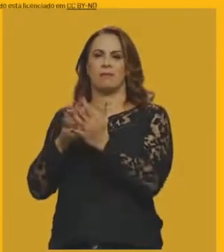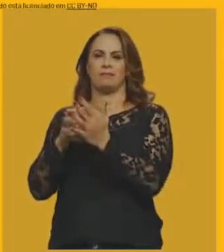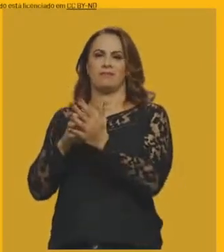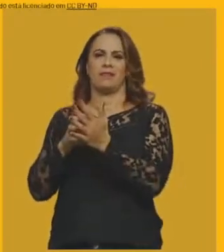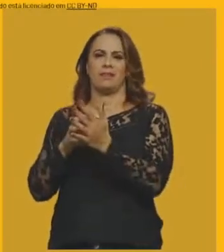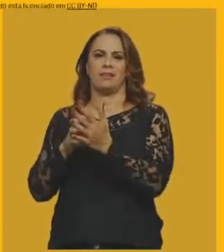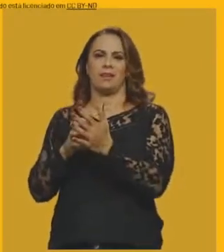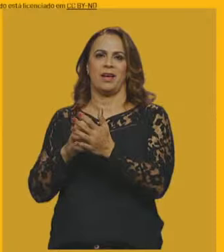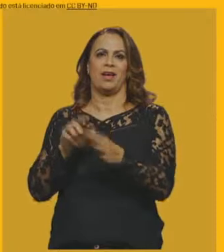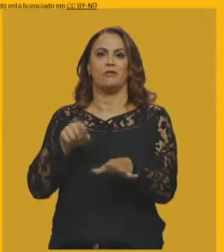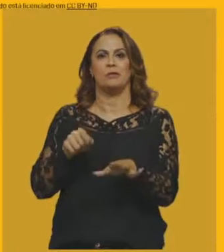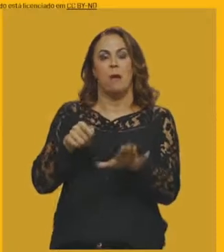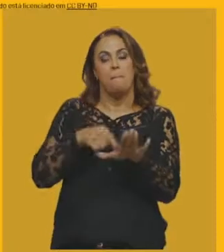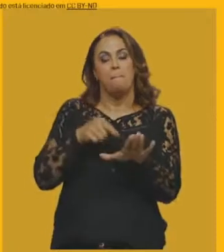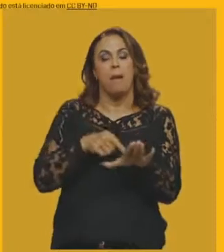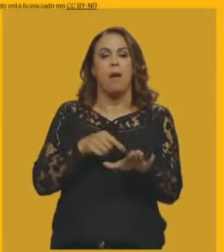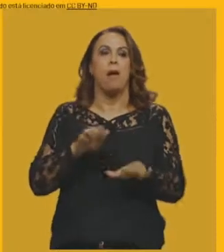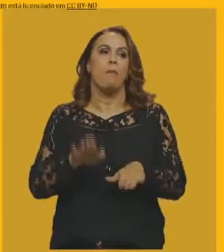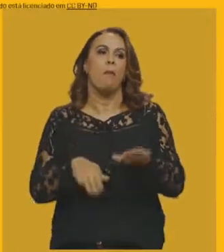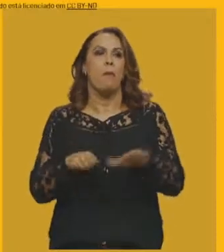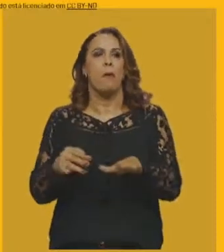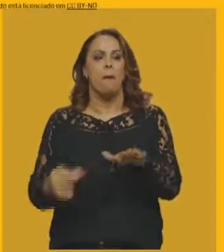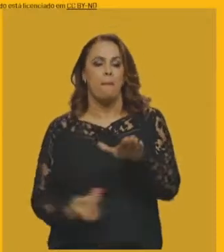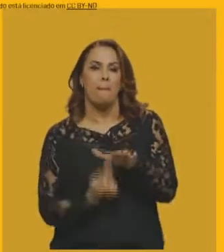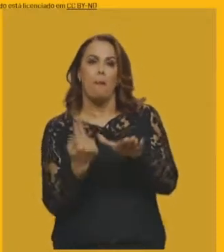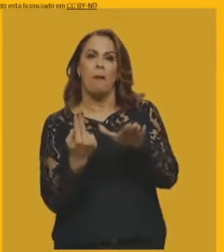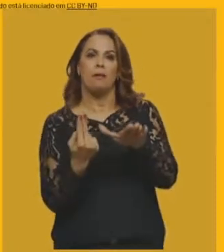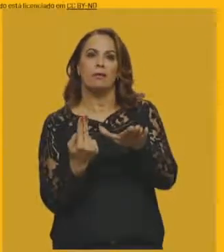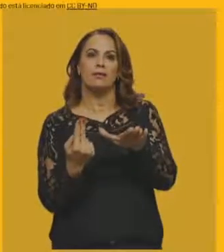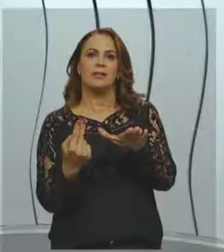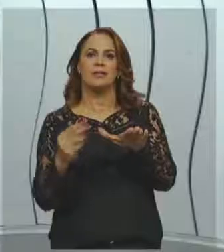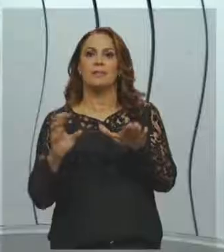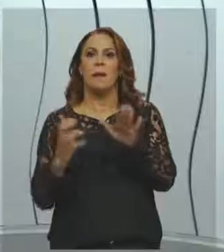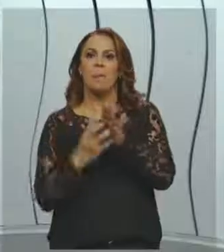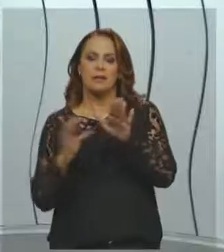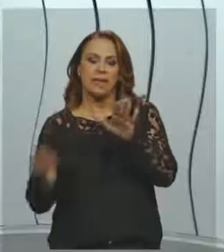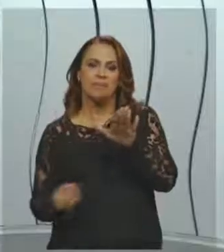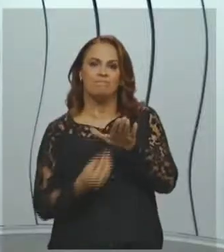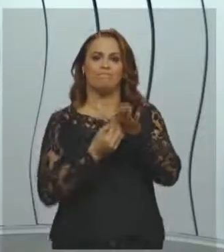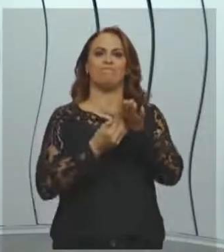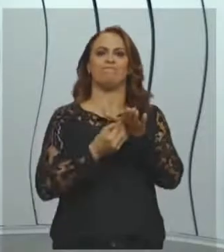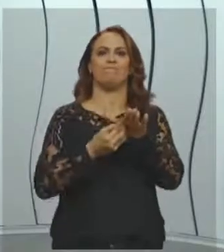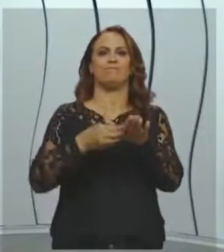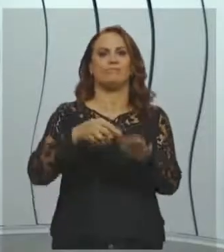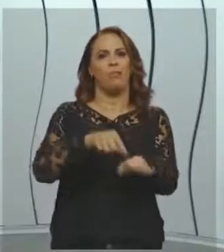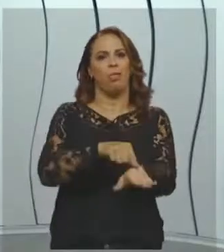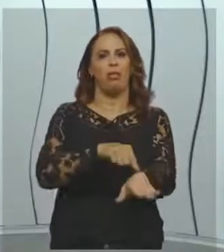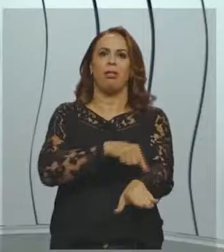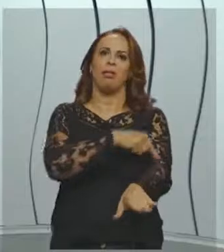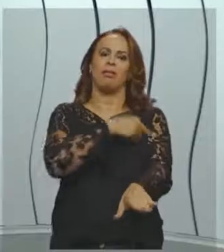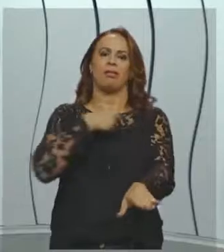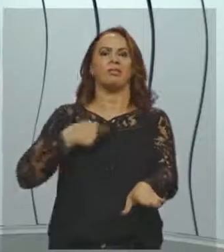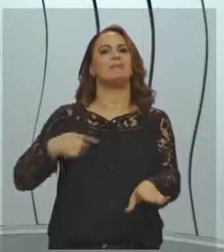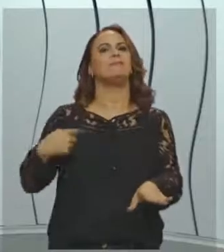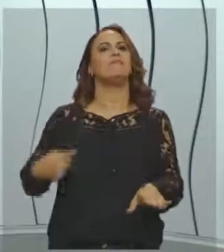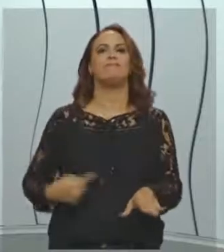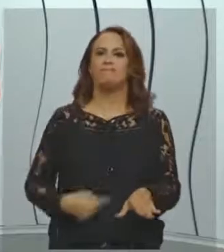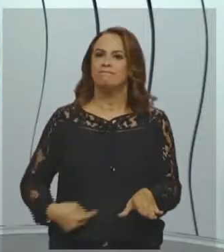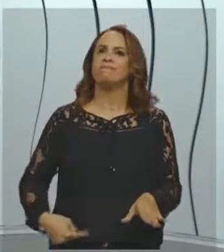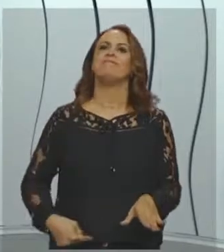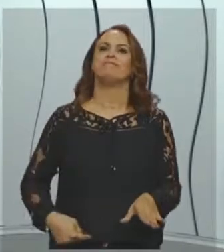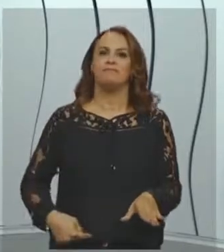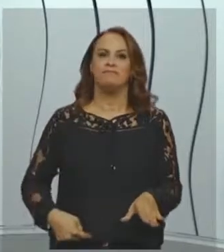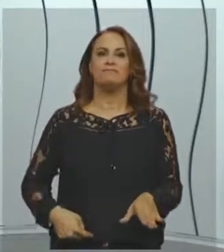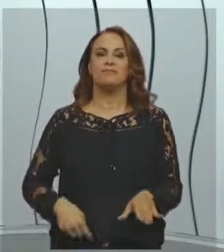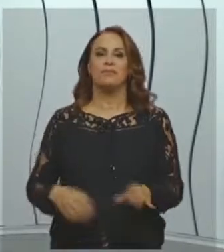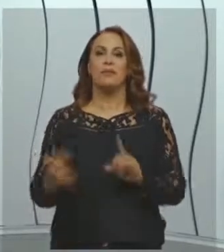aí através da lesão da sua pele, você pode adquirir essa bactéria que causa uma toxina, libera uma